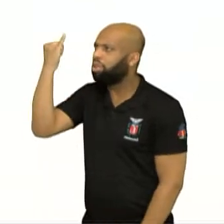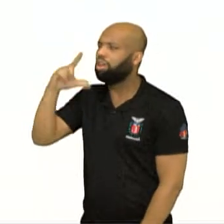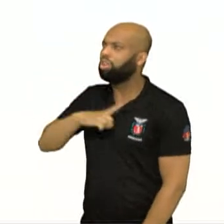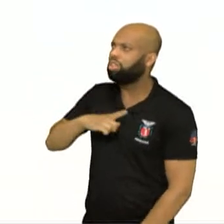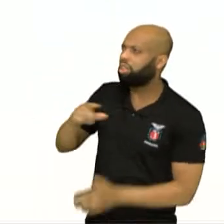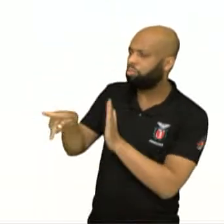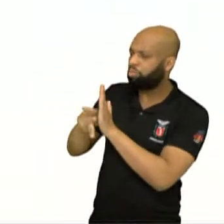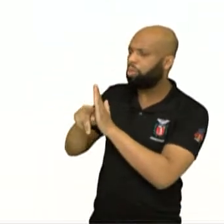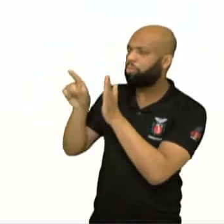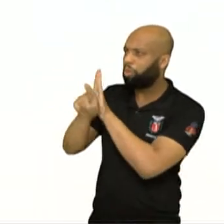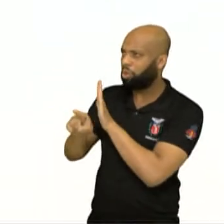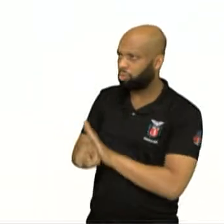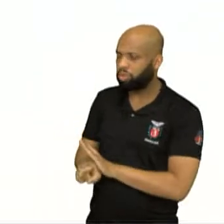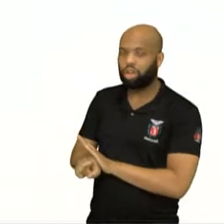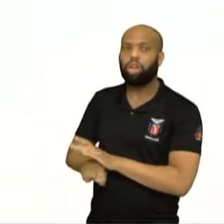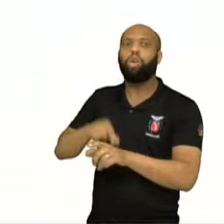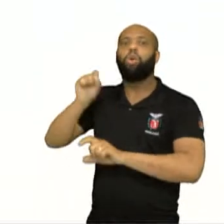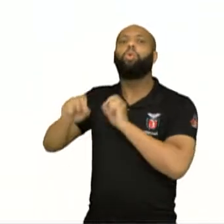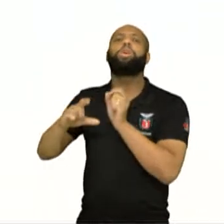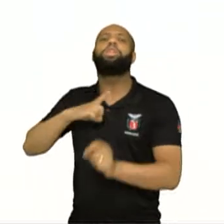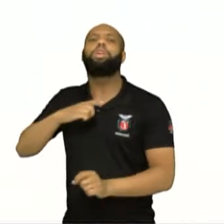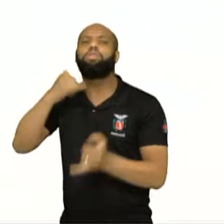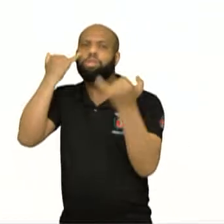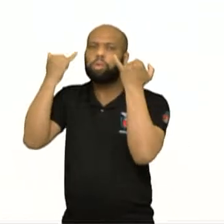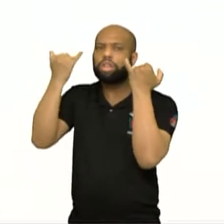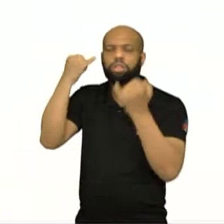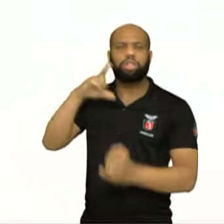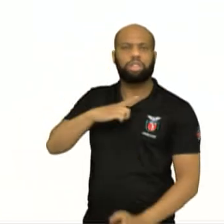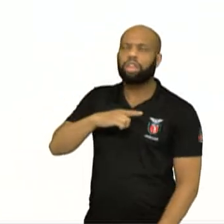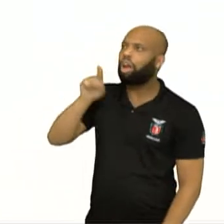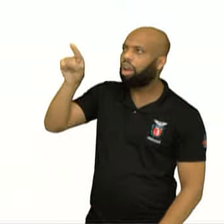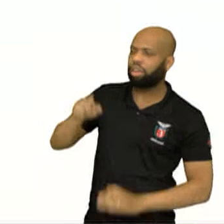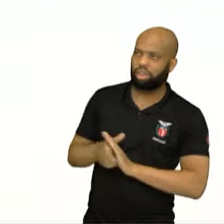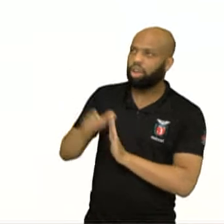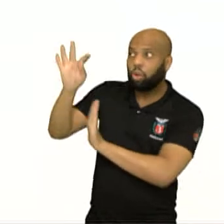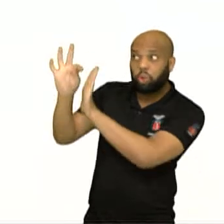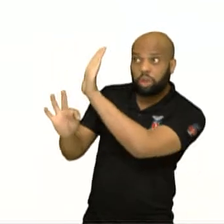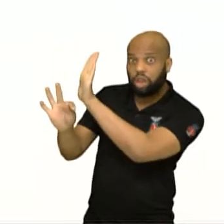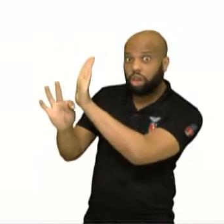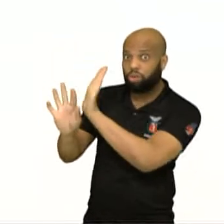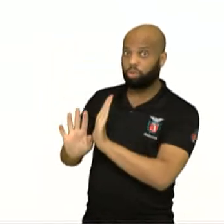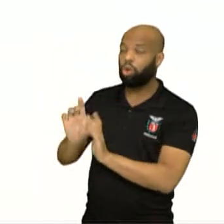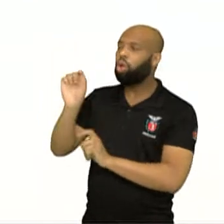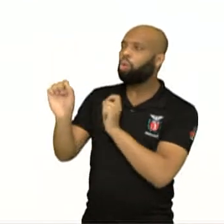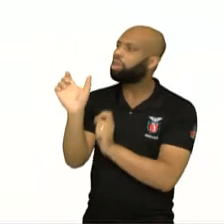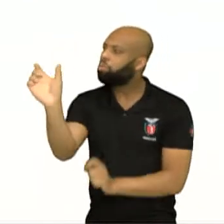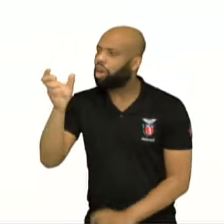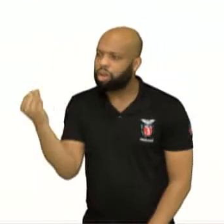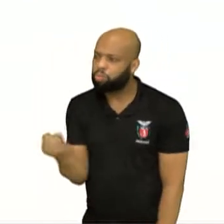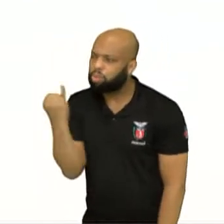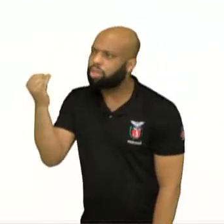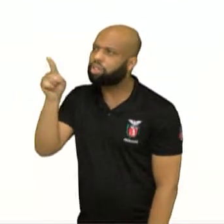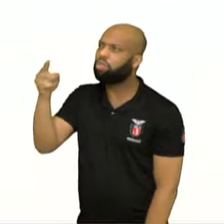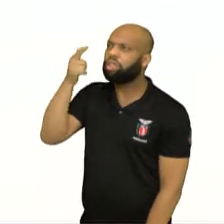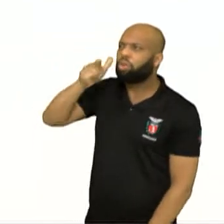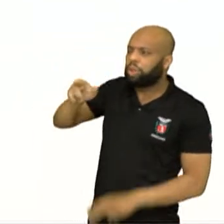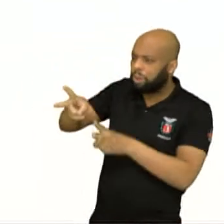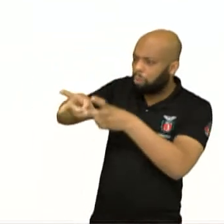problema. O que é que de informação está dando para você? Ah, que palavrinhas-chave que você